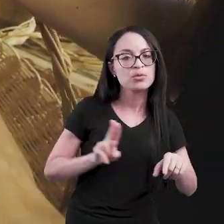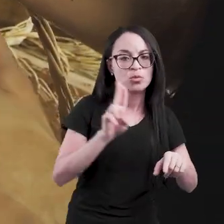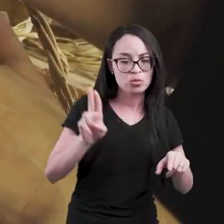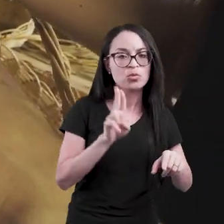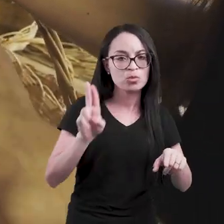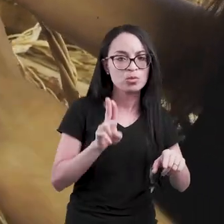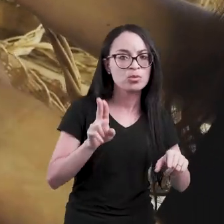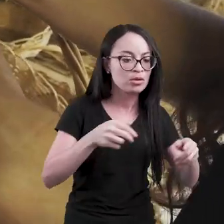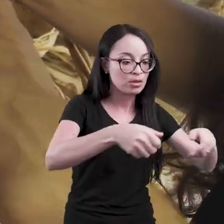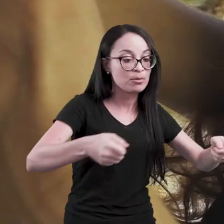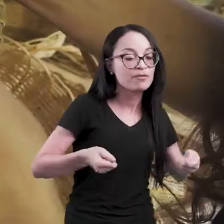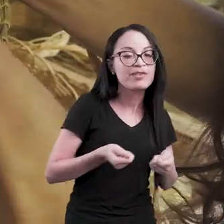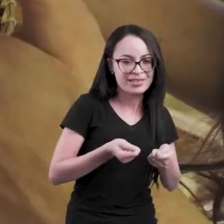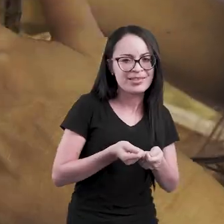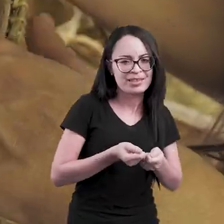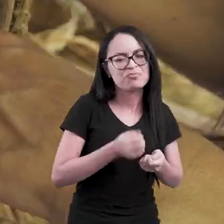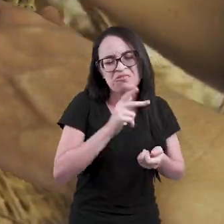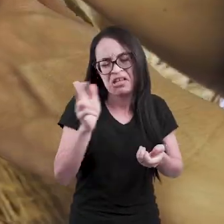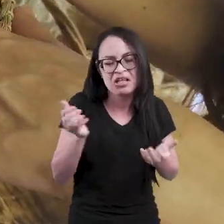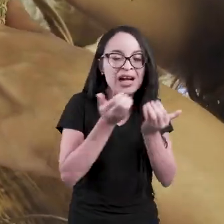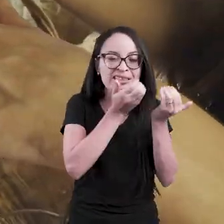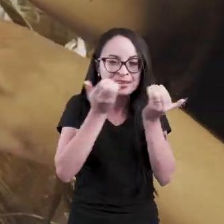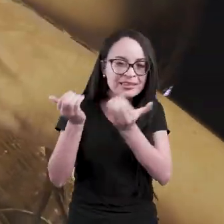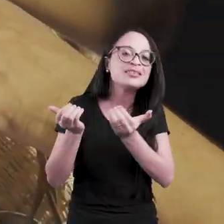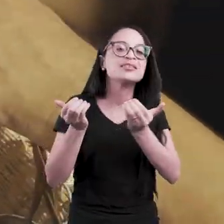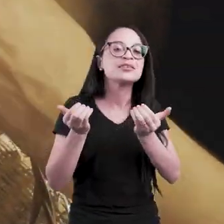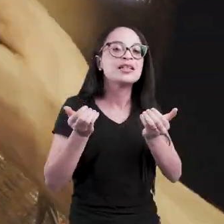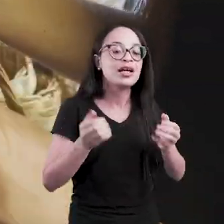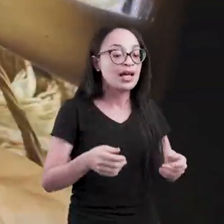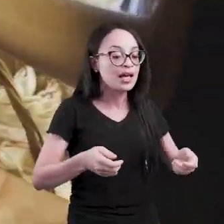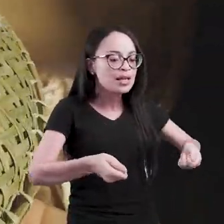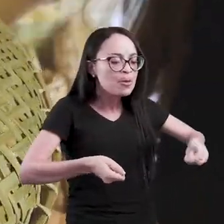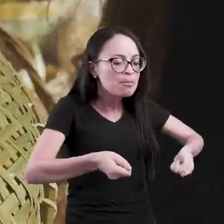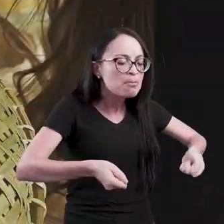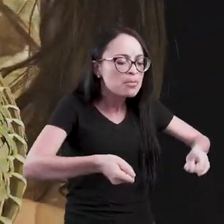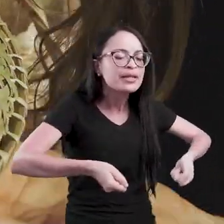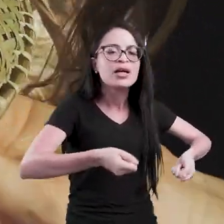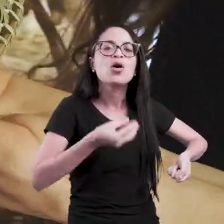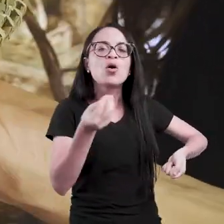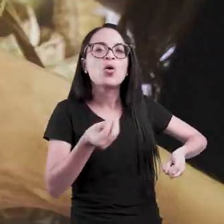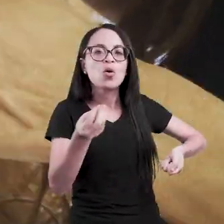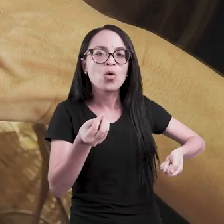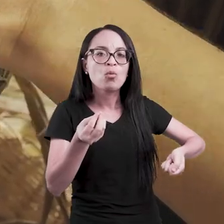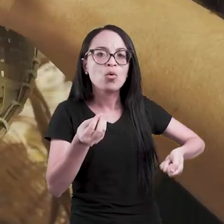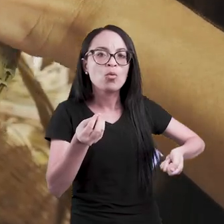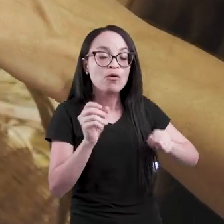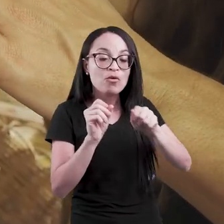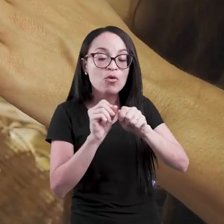usam para fazer os quitutes, né, derivados do milho. Essa peneira, ela é